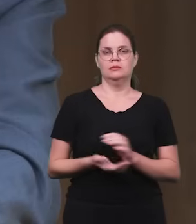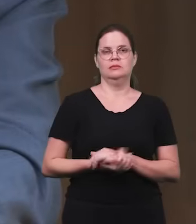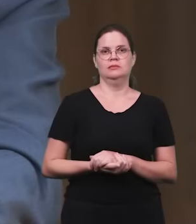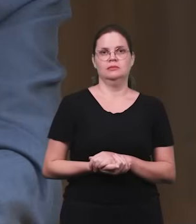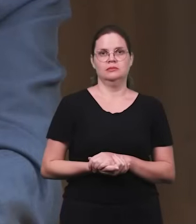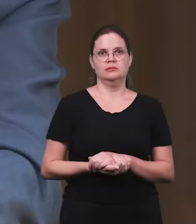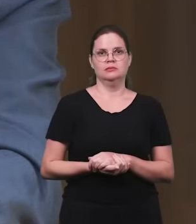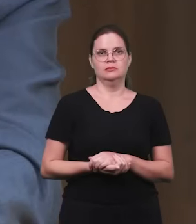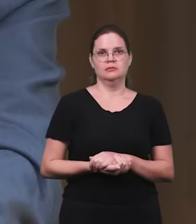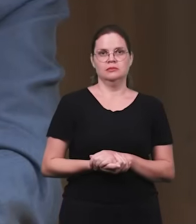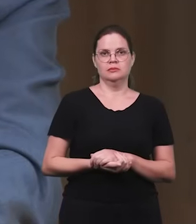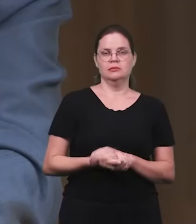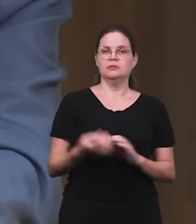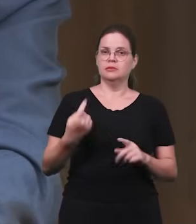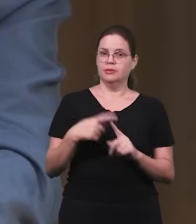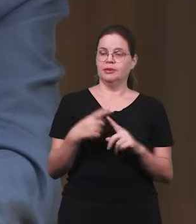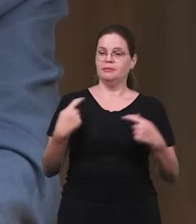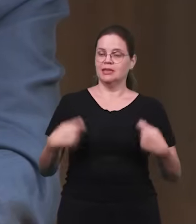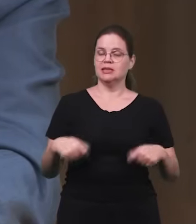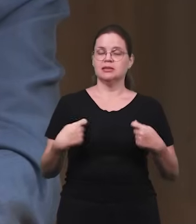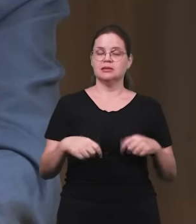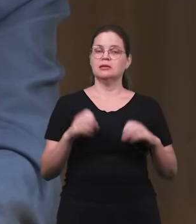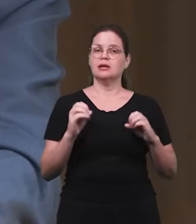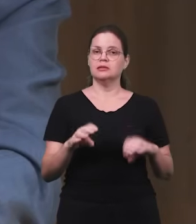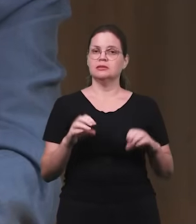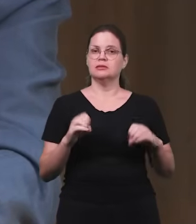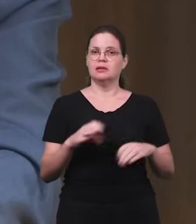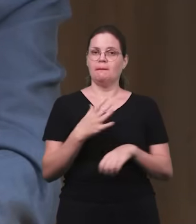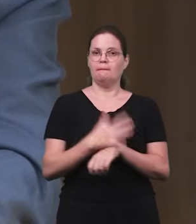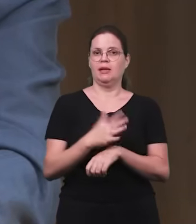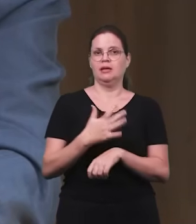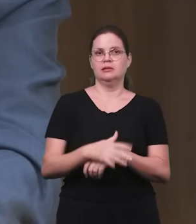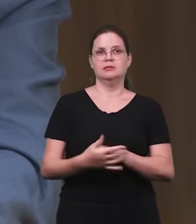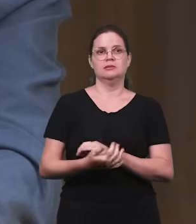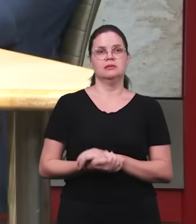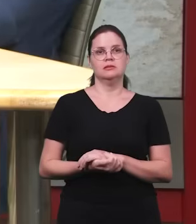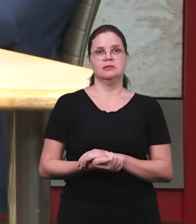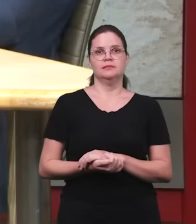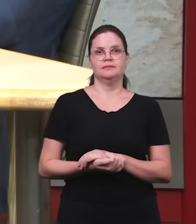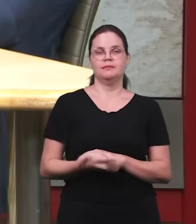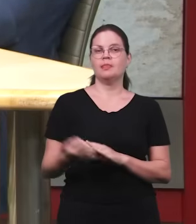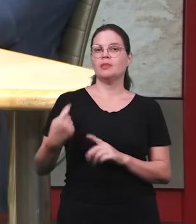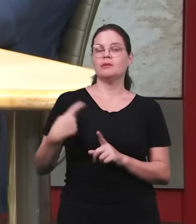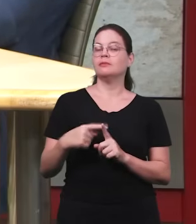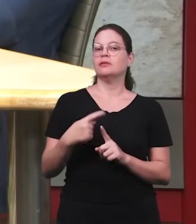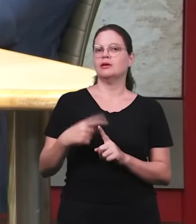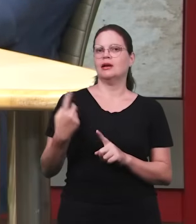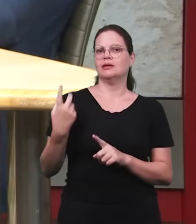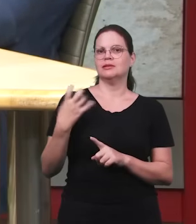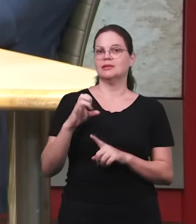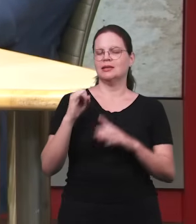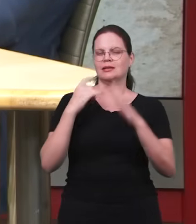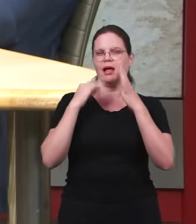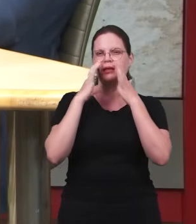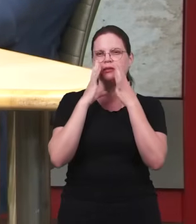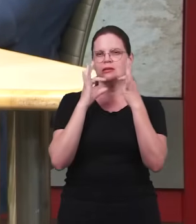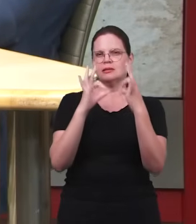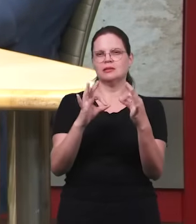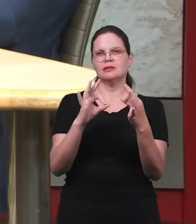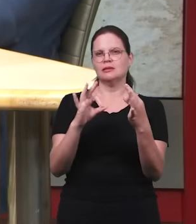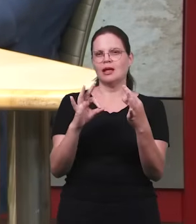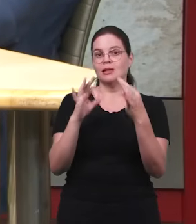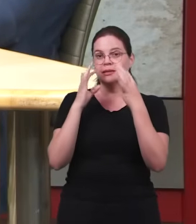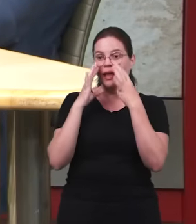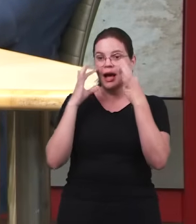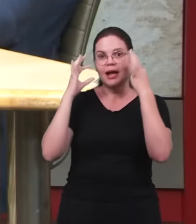mesmo, de reeducar nesse sentido. E ter esse diálogo, né? Porque o ouvir é uma característica